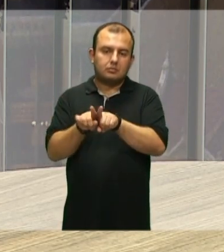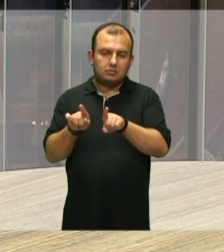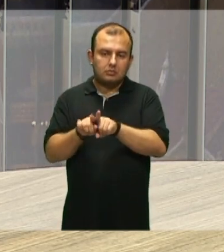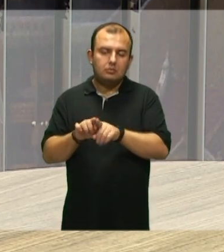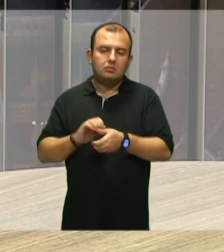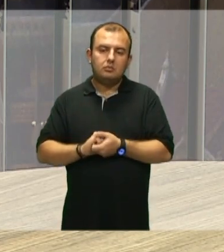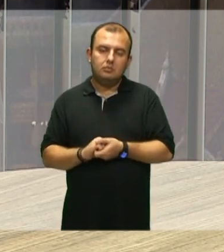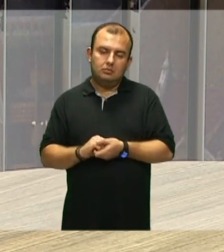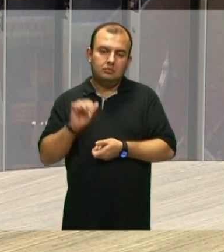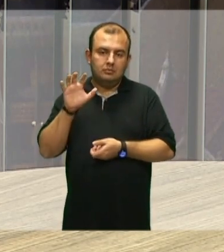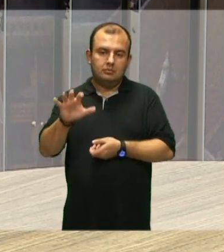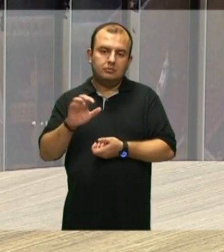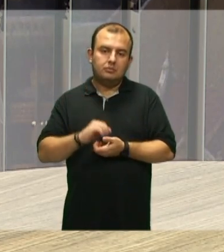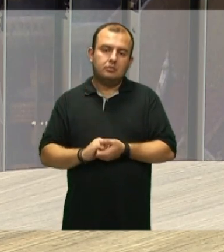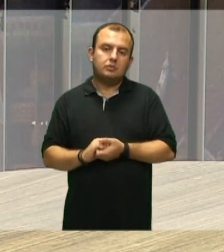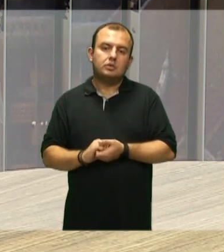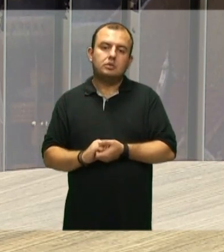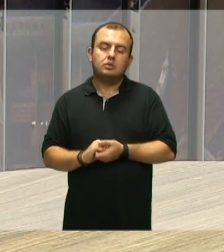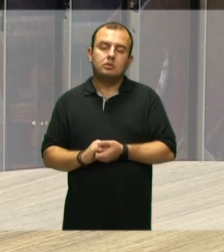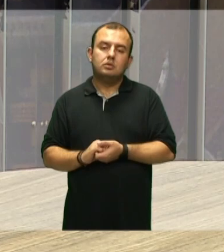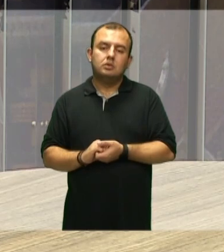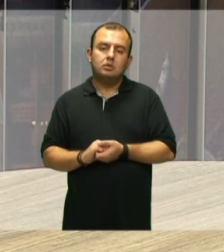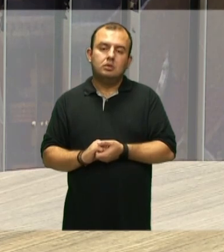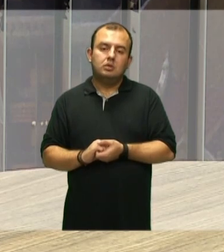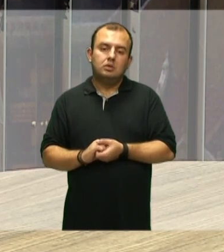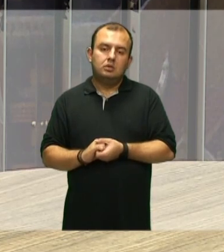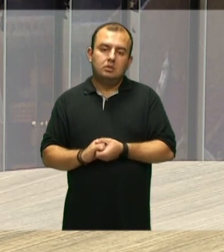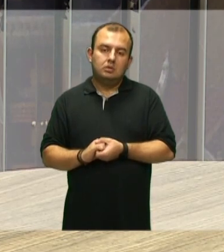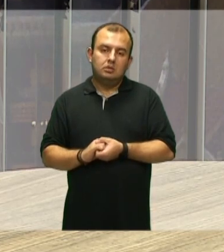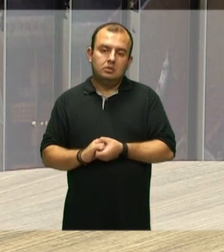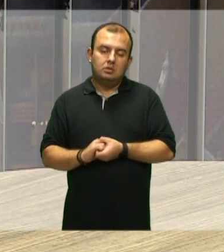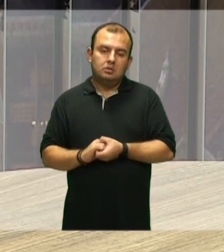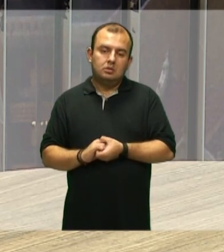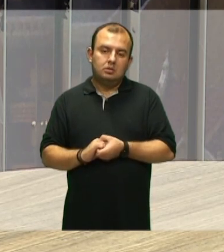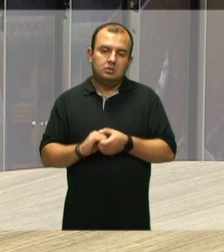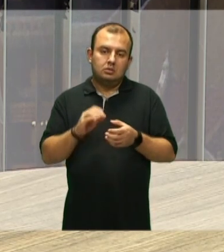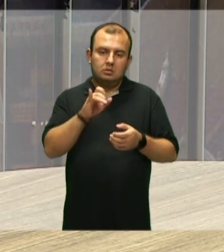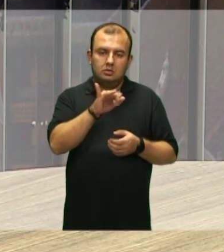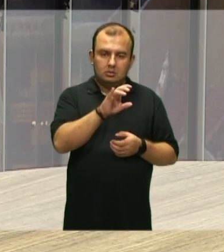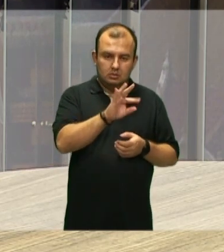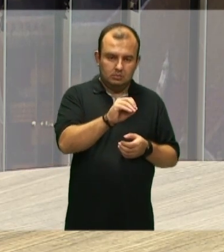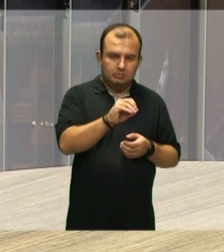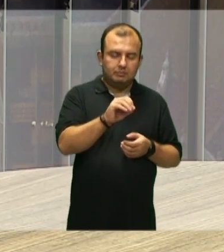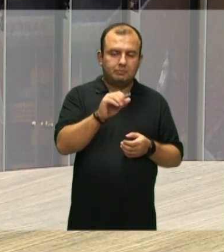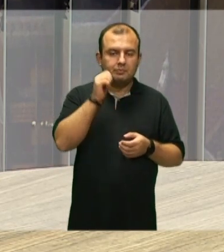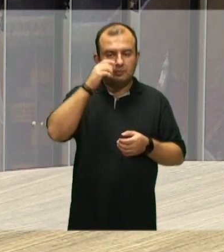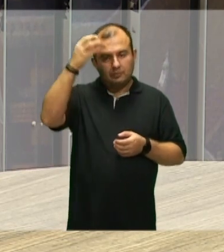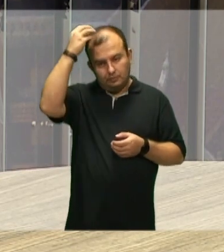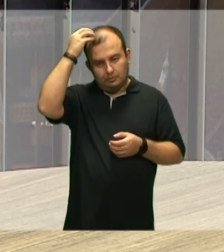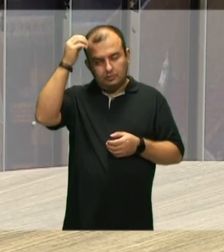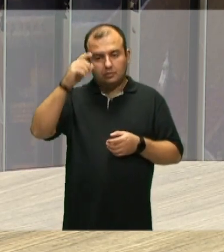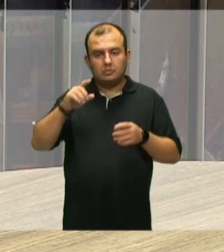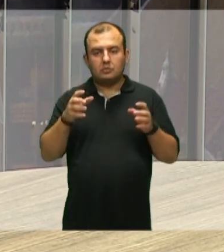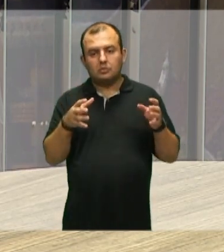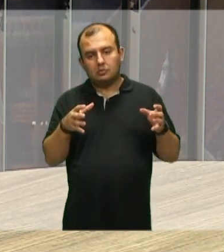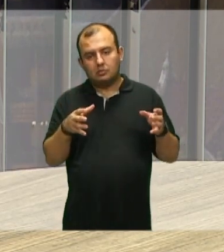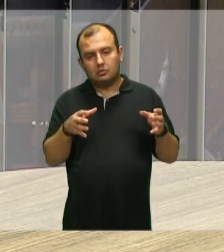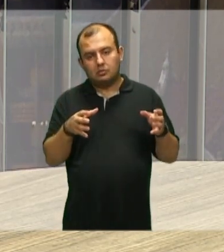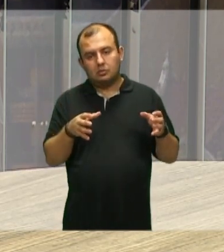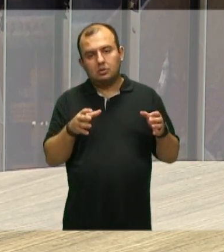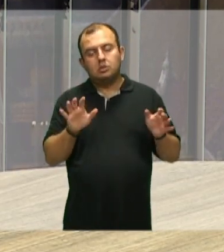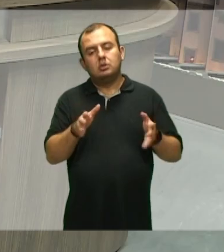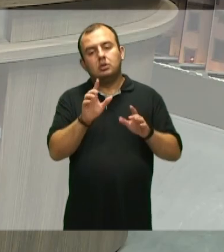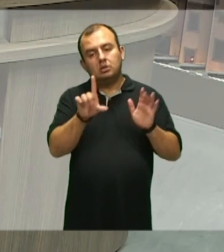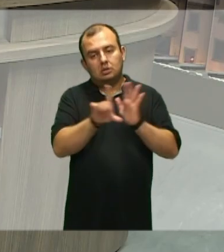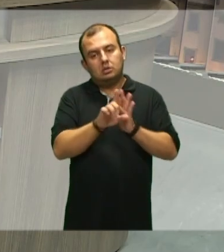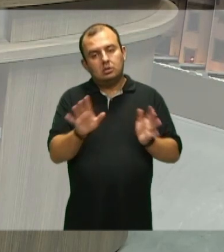também, nesse sentido, né? E aí, o circuito da Princesa das Bolinhas, ele é via... Lei de Incentivo à